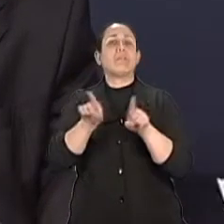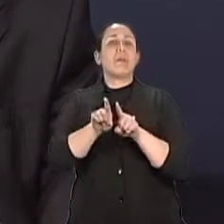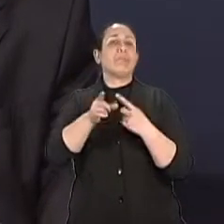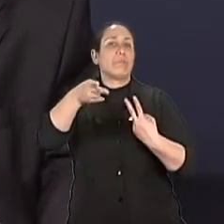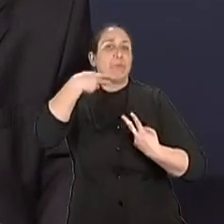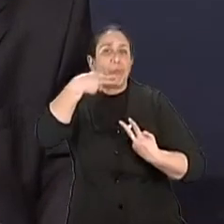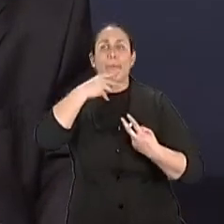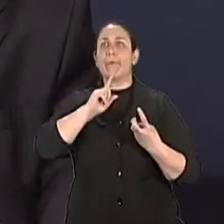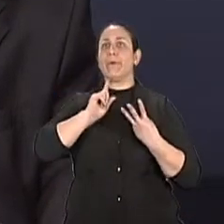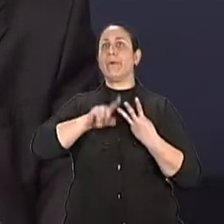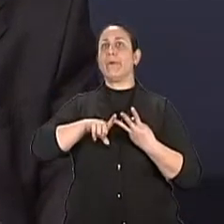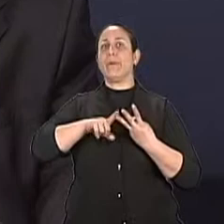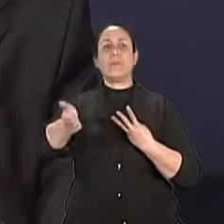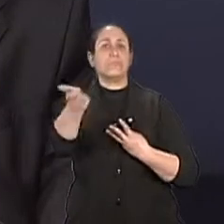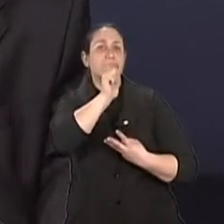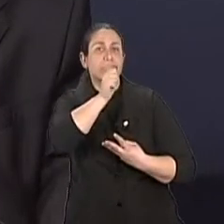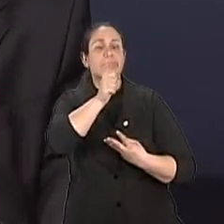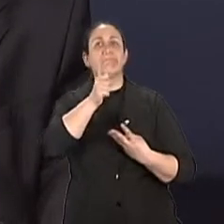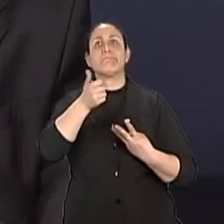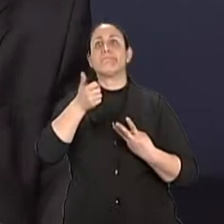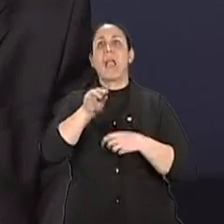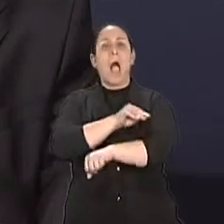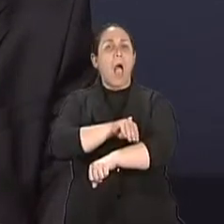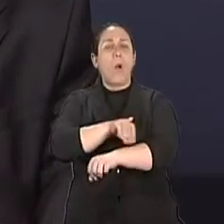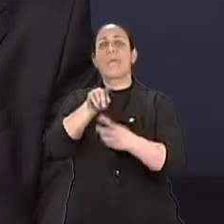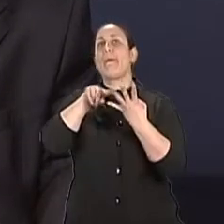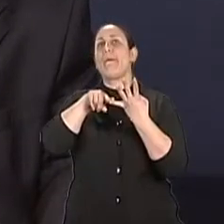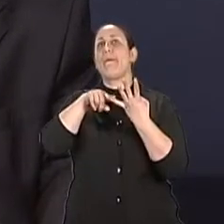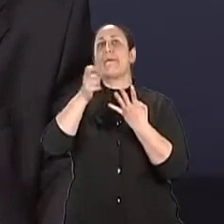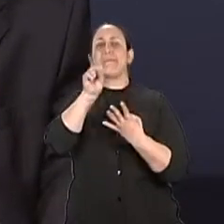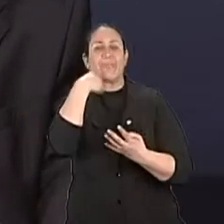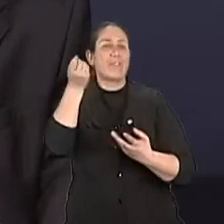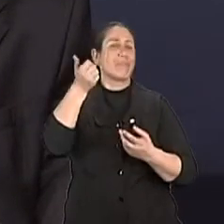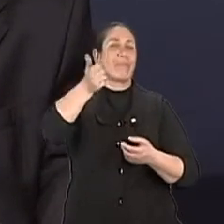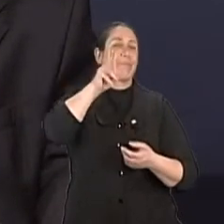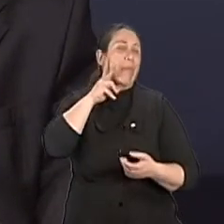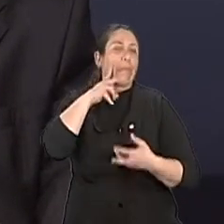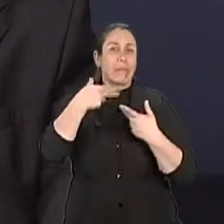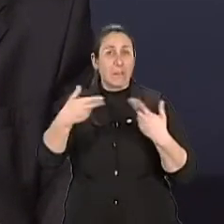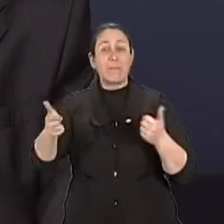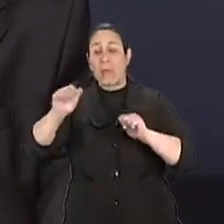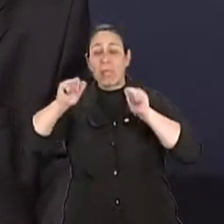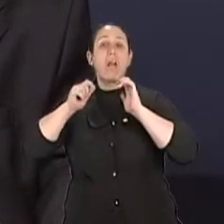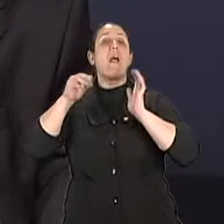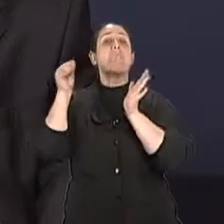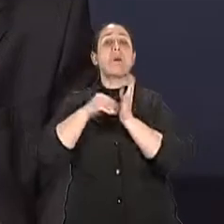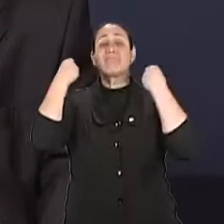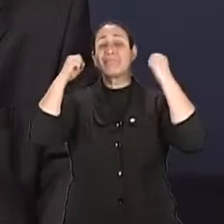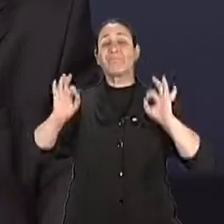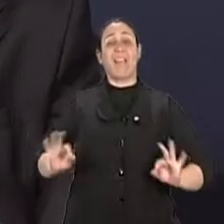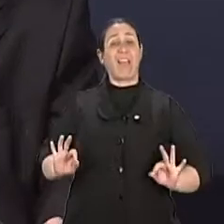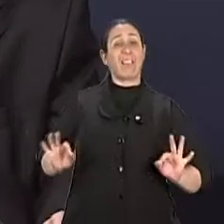tabagismo, bebidas alcoólicas, falta de exercícios, essas coisas todas contribuem